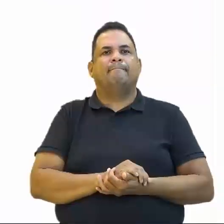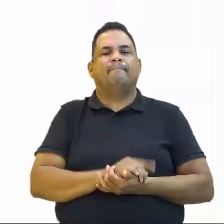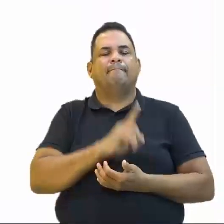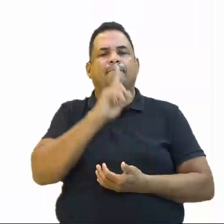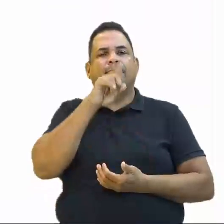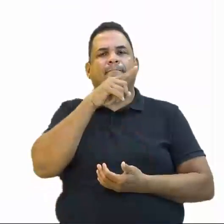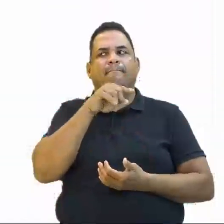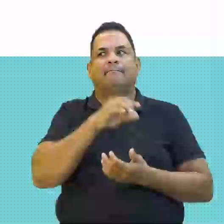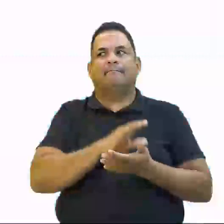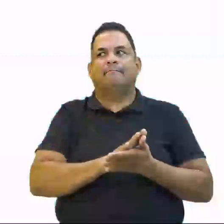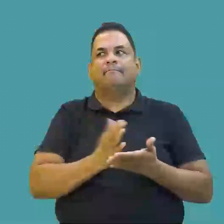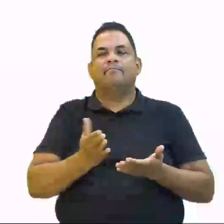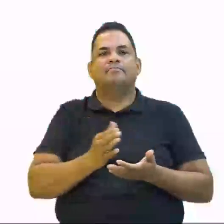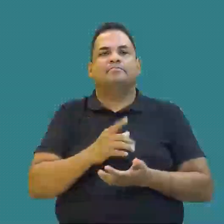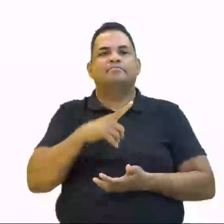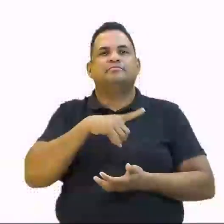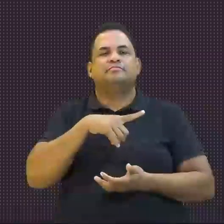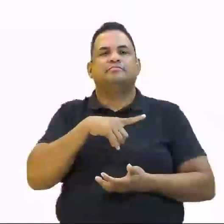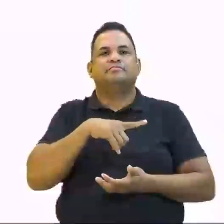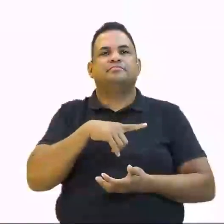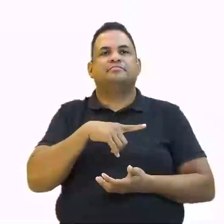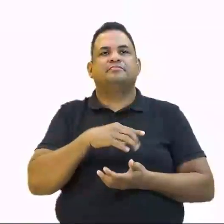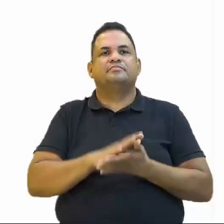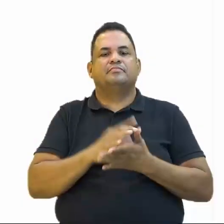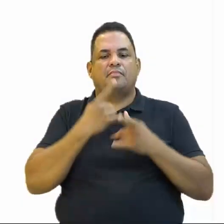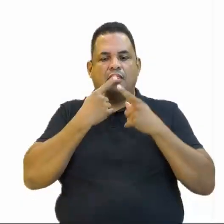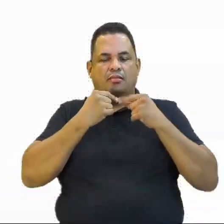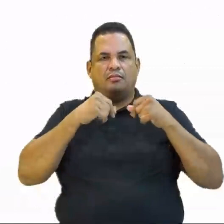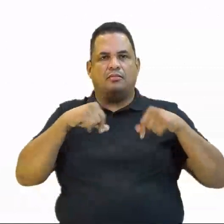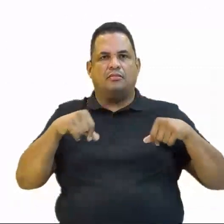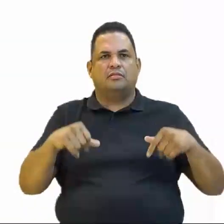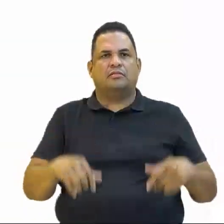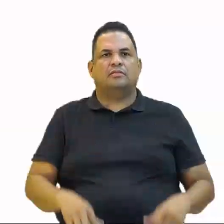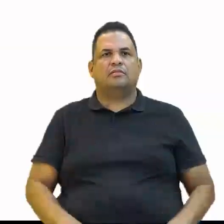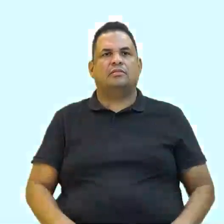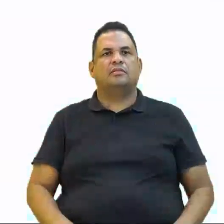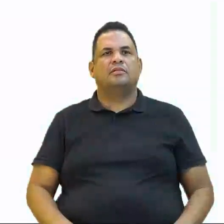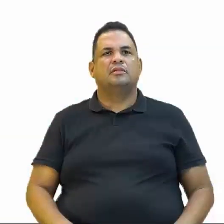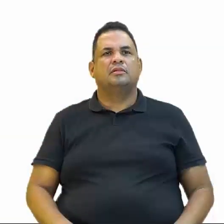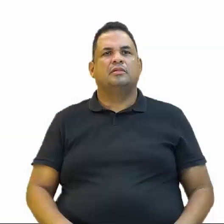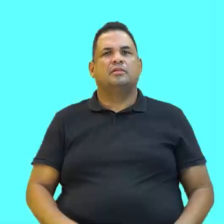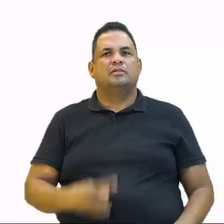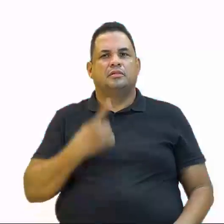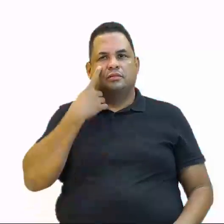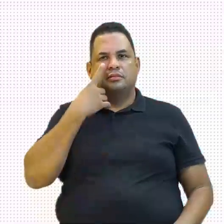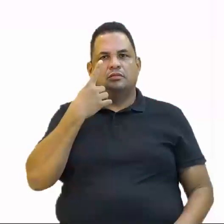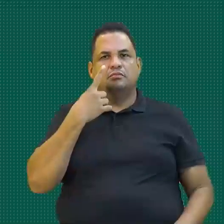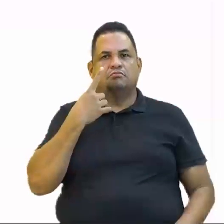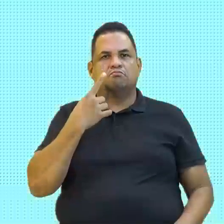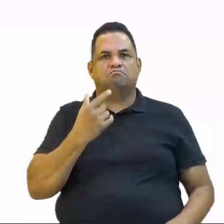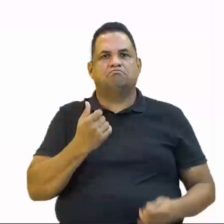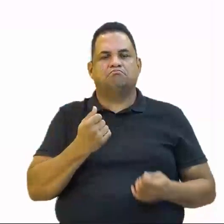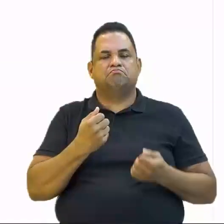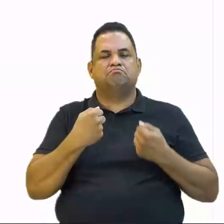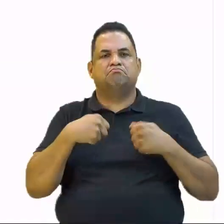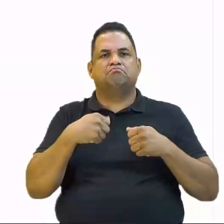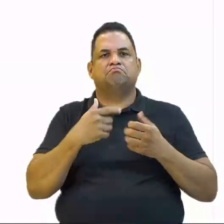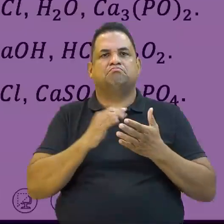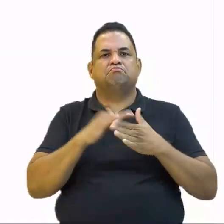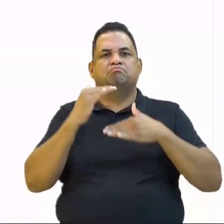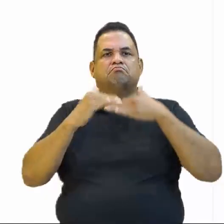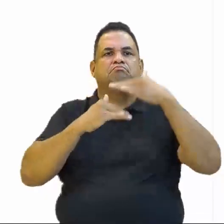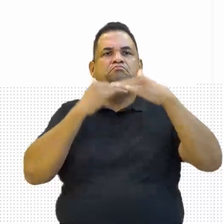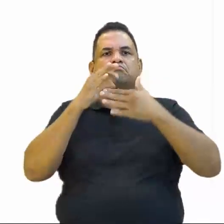marcar aquela que tem somente sais. E aí você vai poder desenvolver